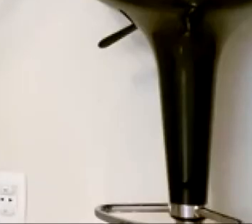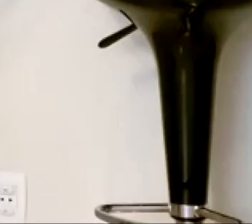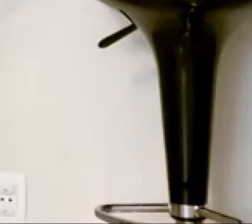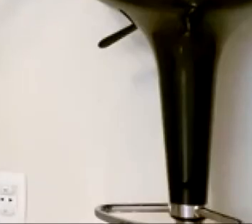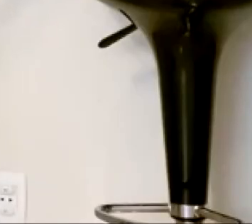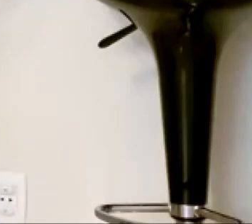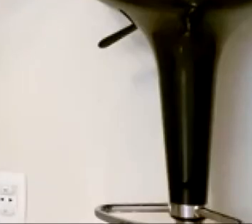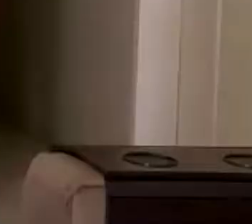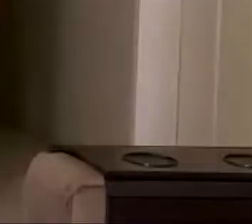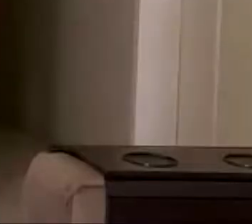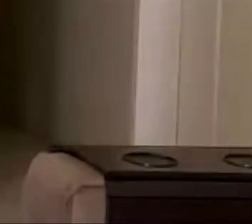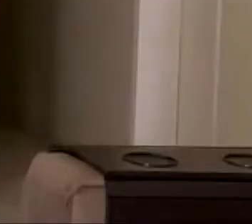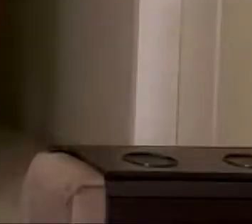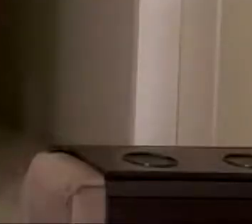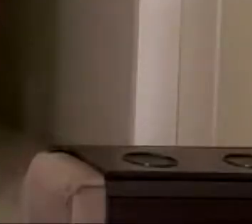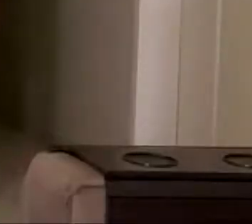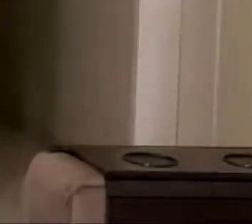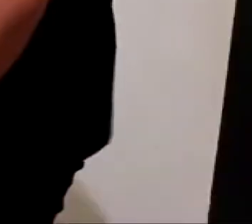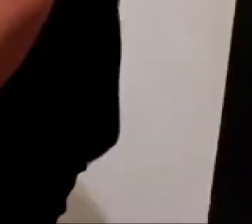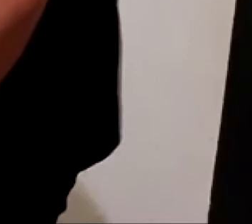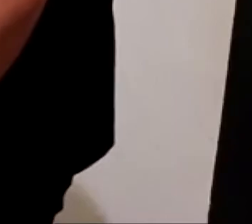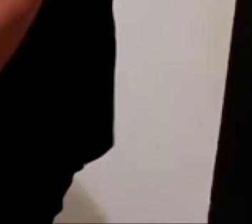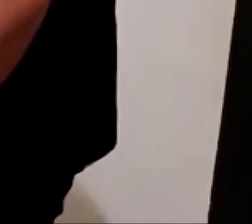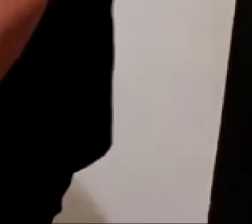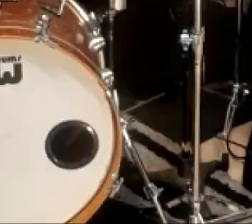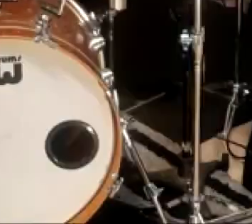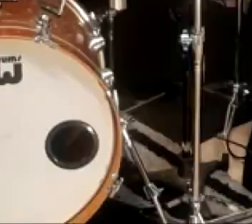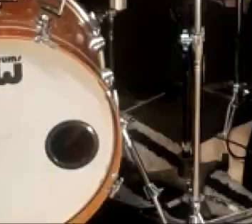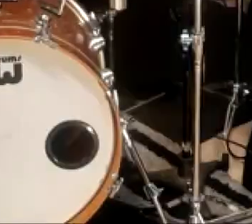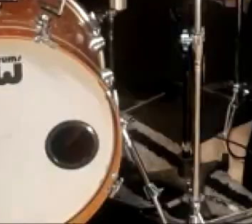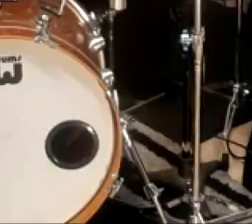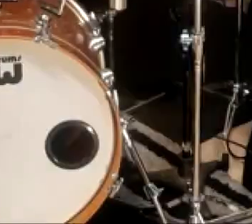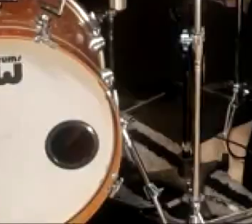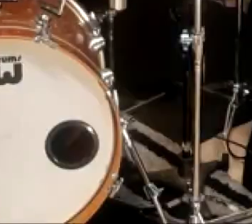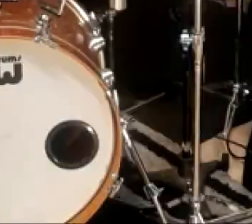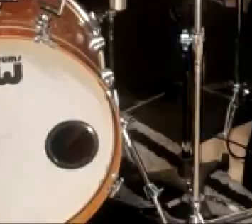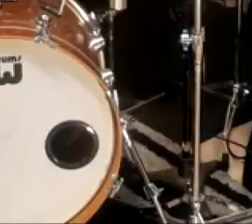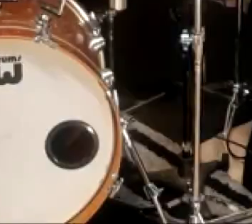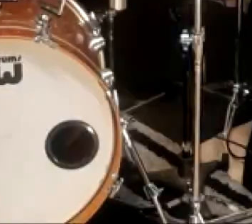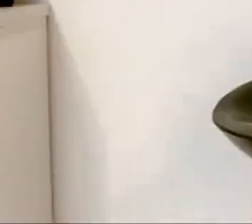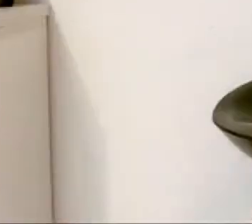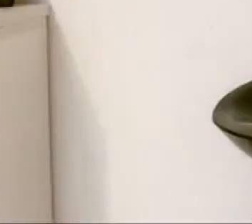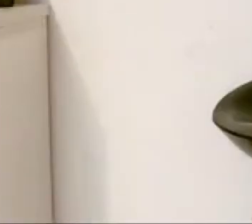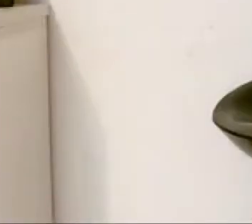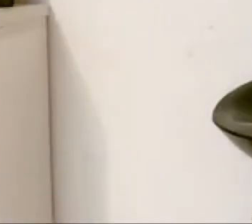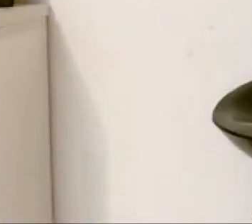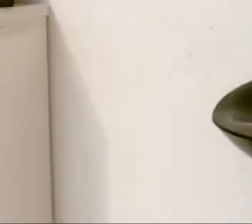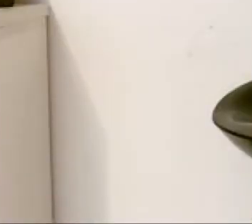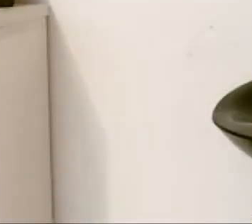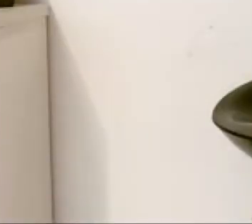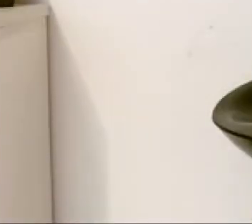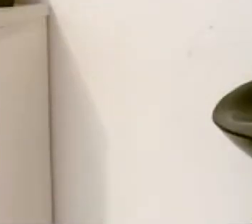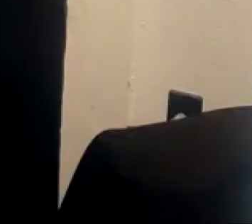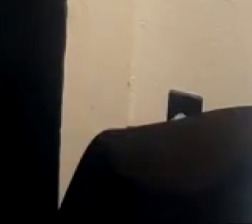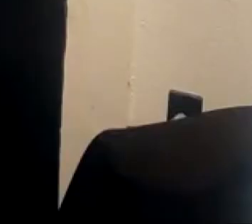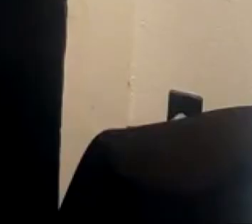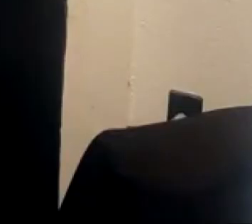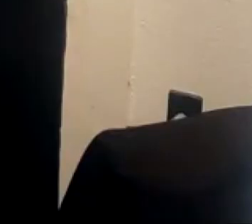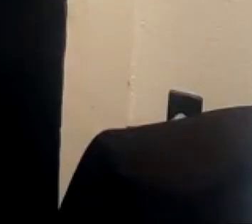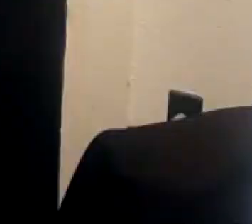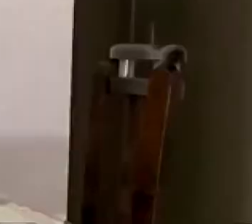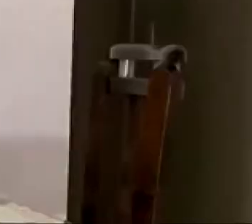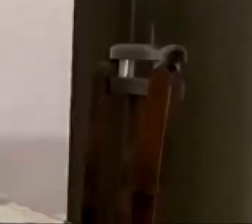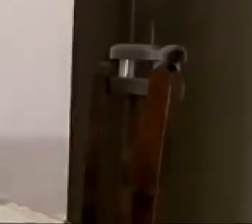light city gonna set my soul, gonna set my soul on fire. Got